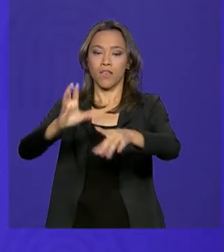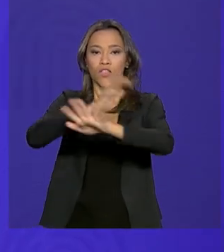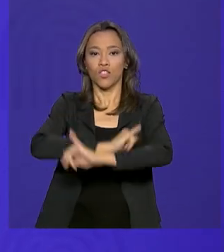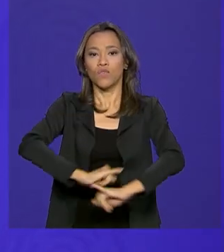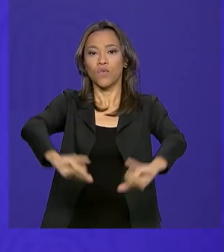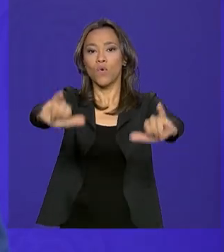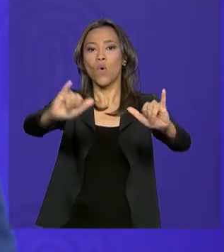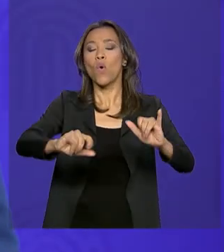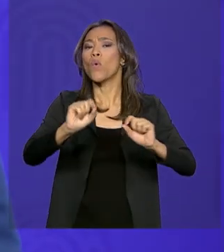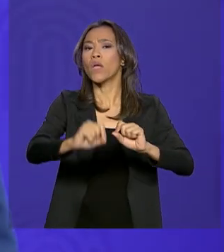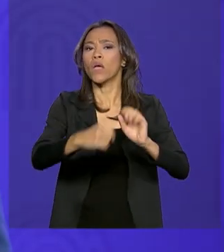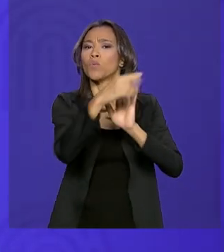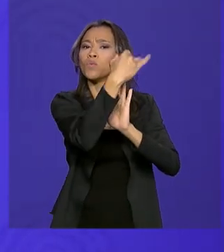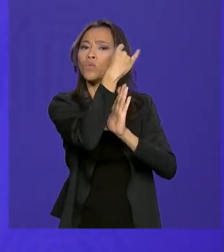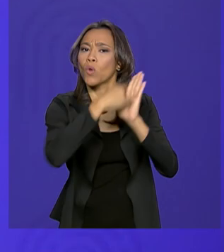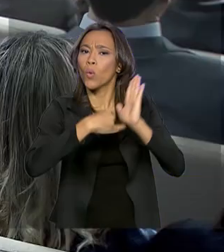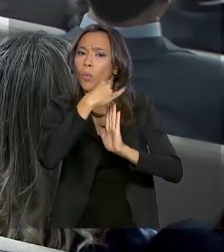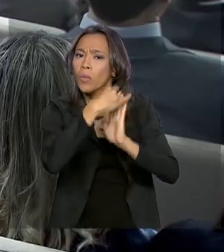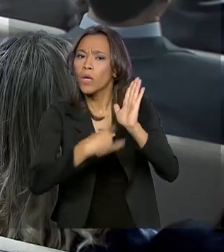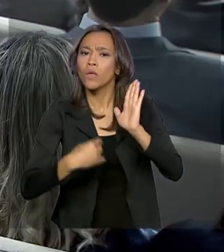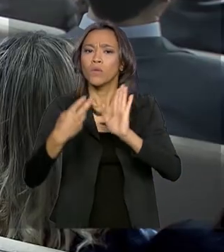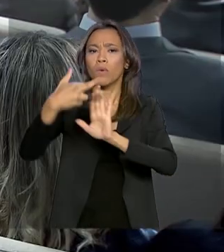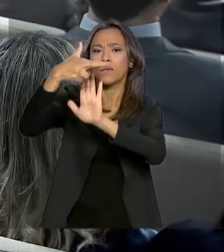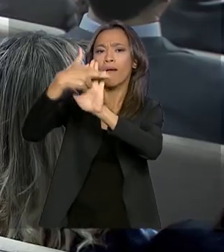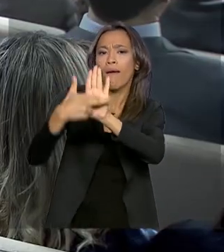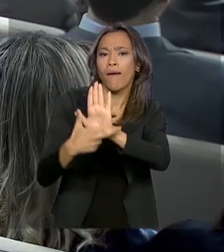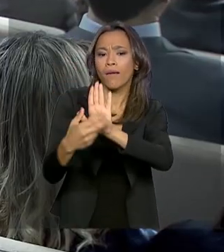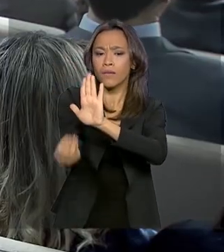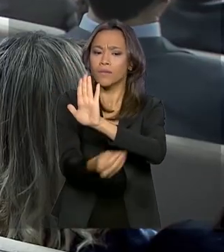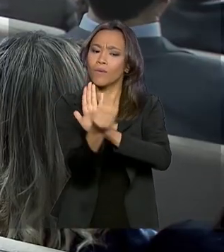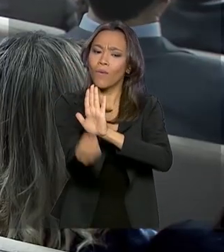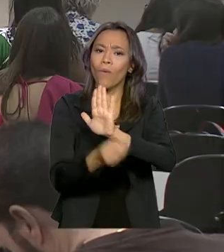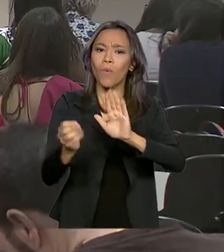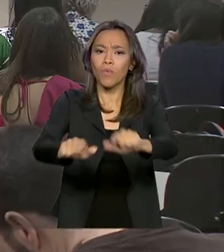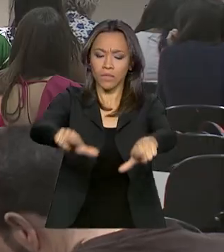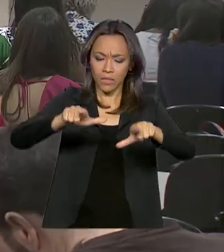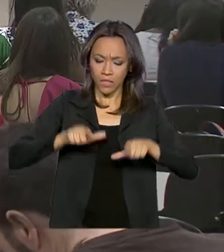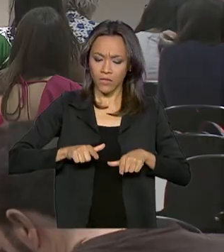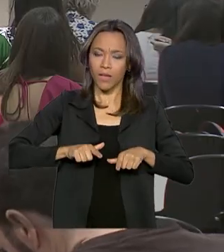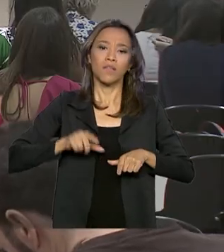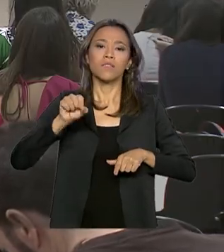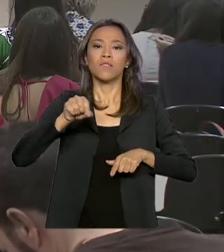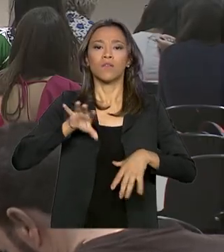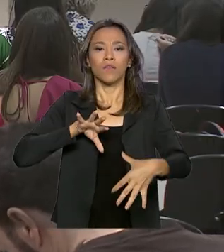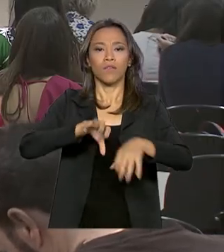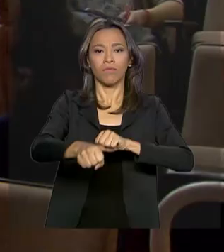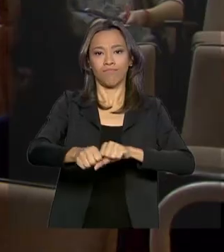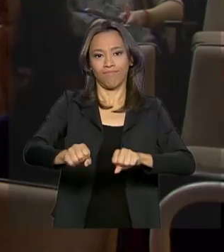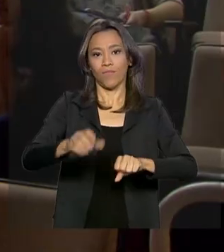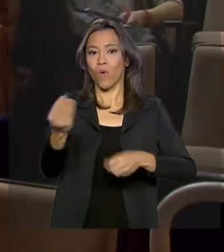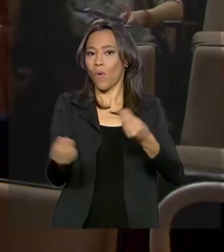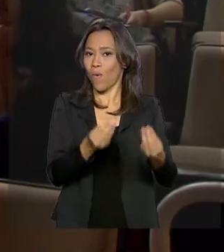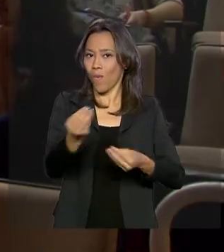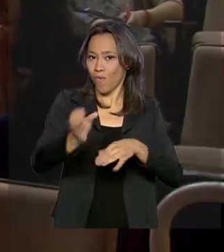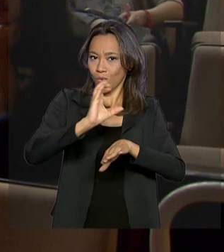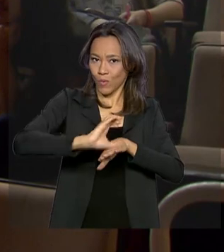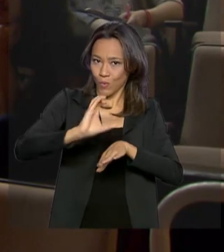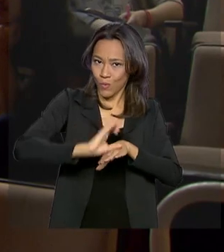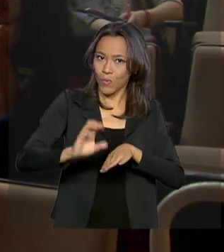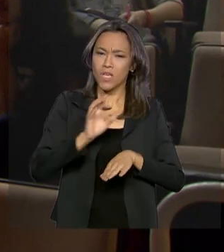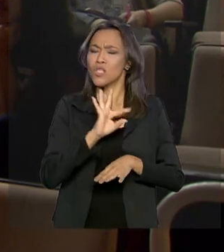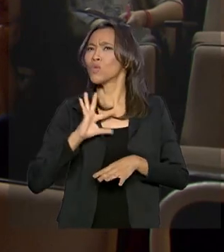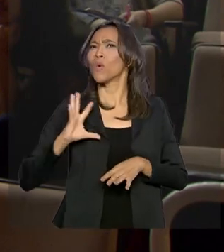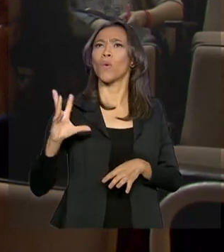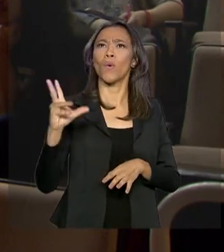técnica detalhando regras de padronização da certificação digital. A previsão da pasta é que todas as instituições de